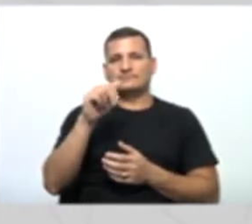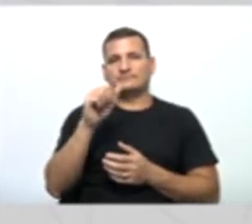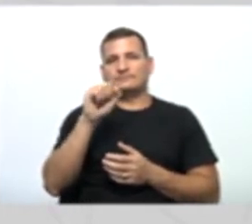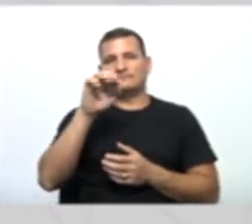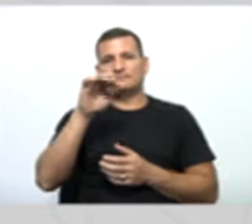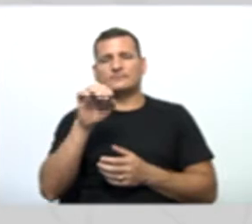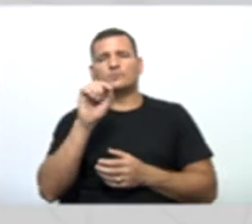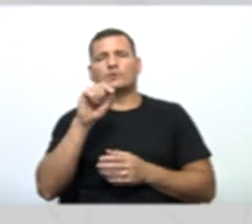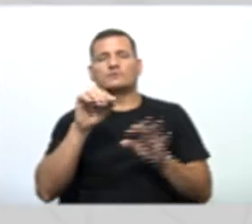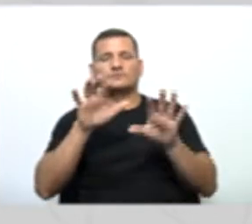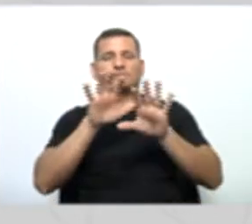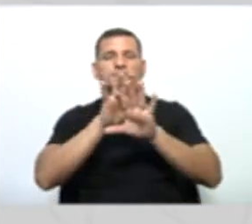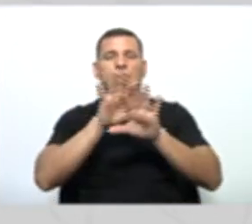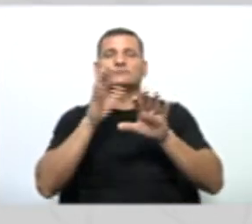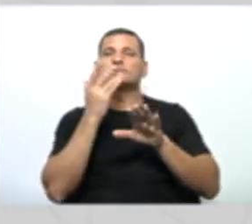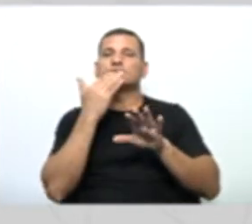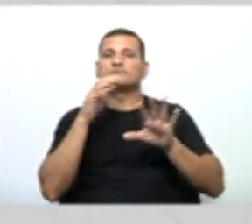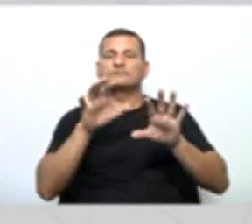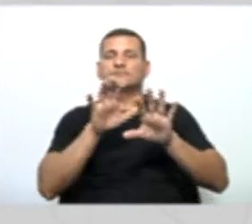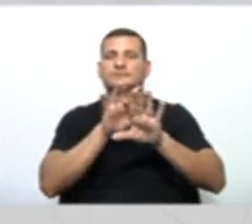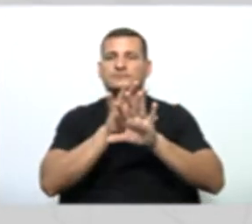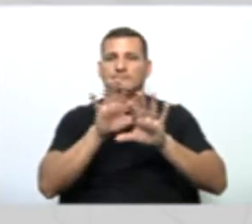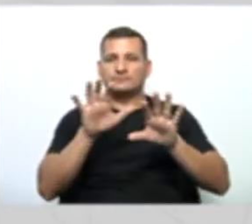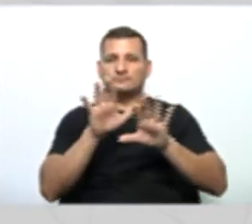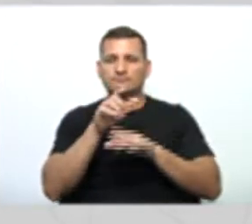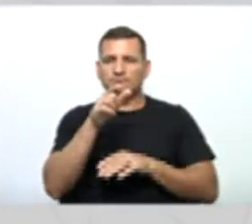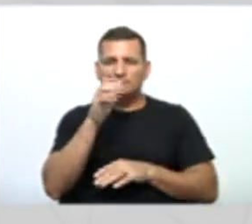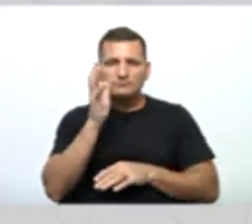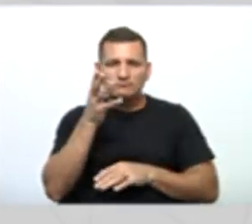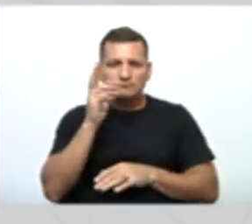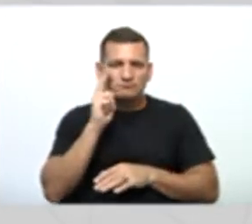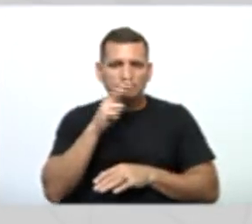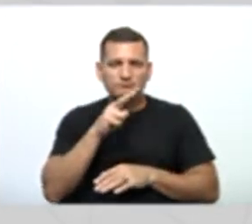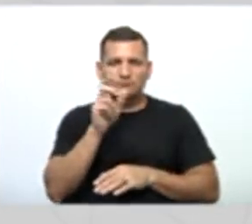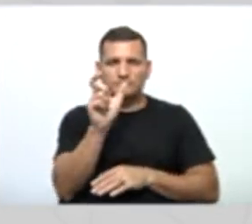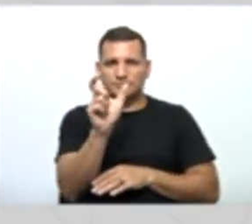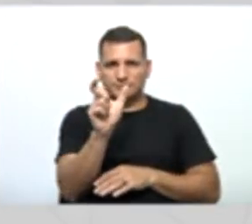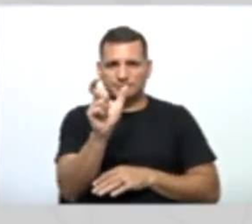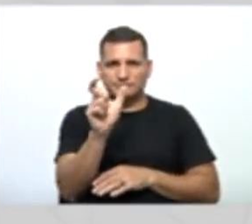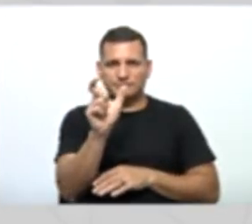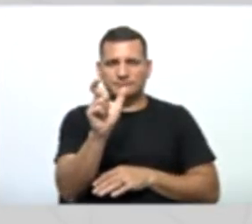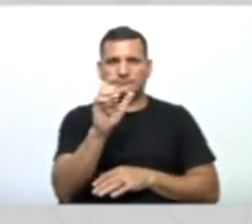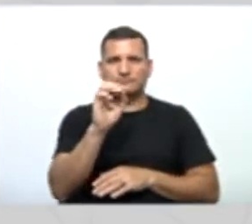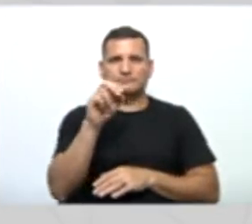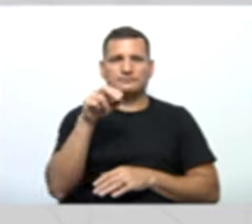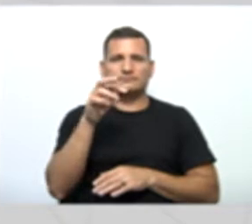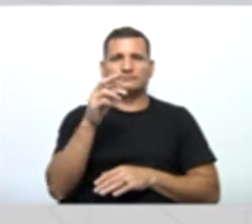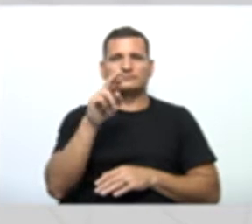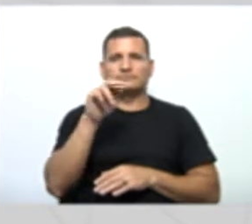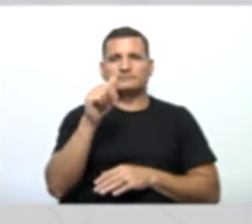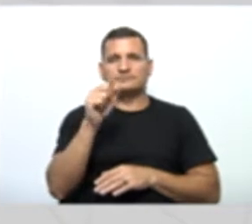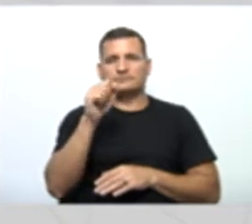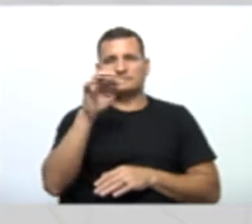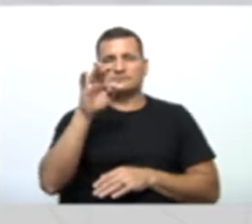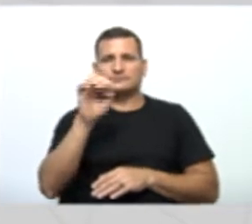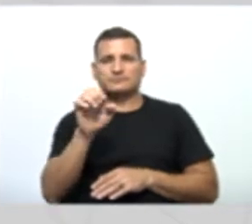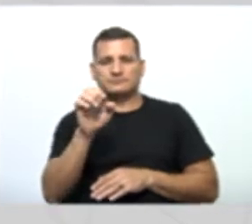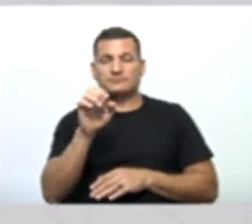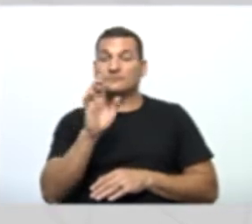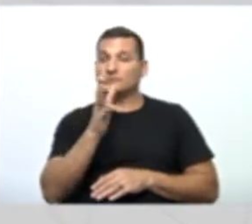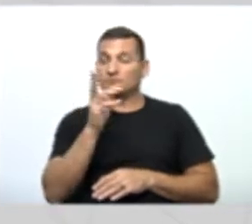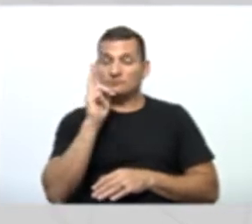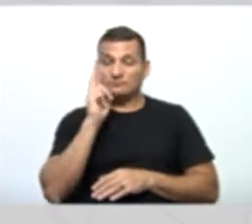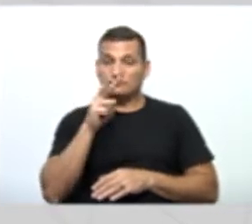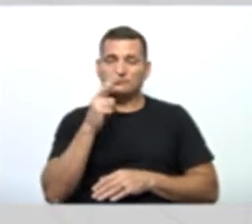que é contraste? Vocês já ouviram falar desse contexto na